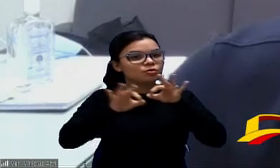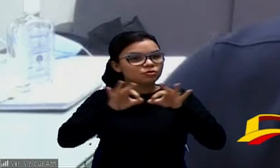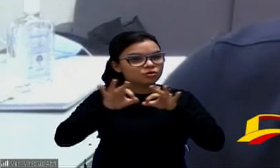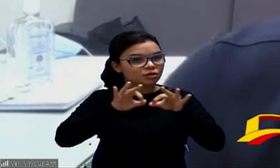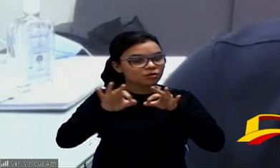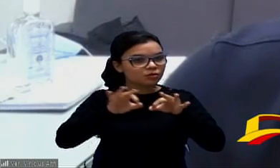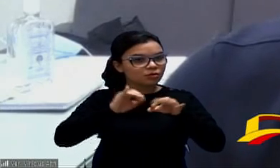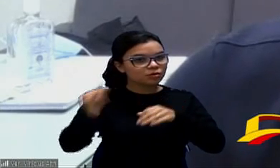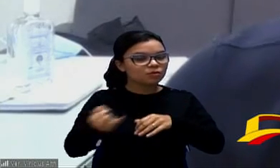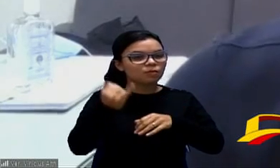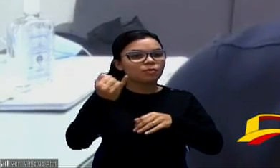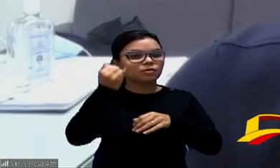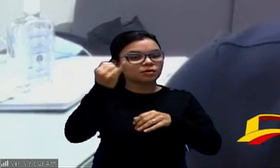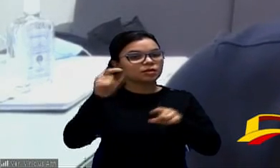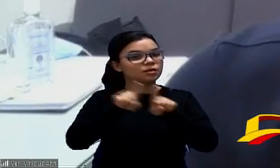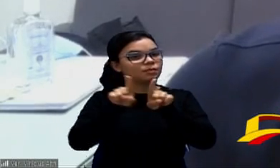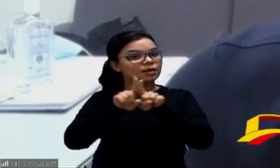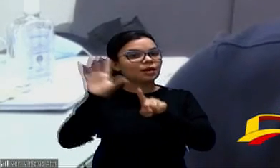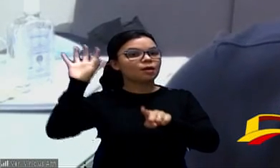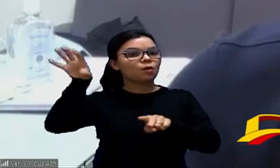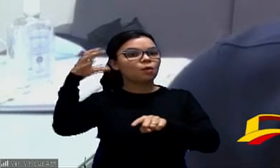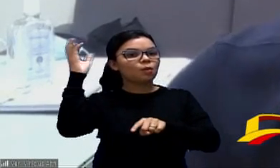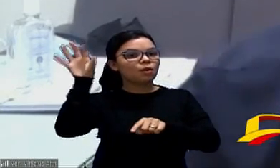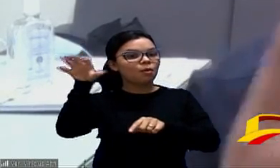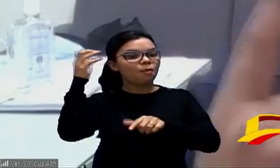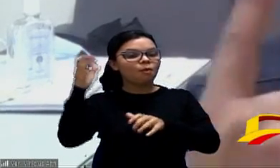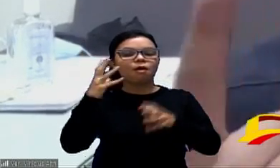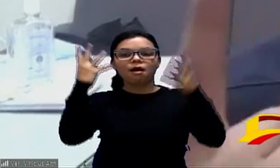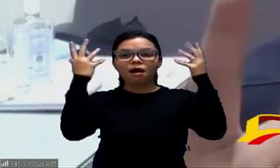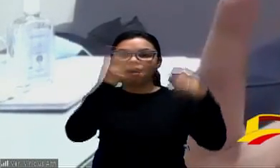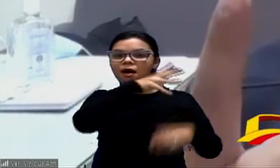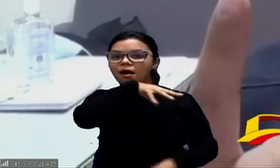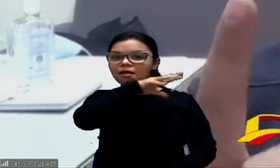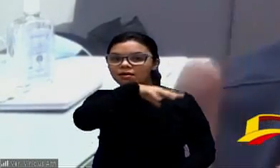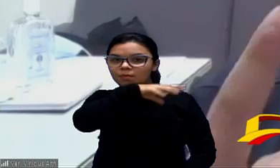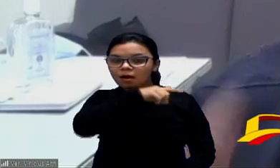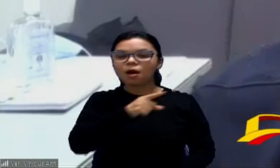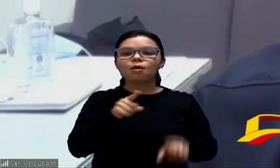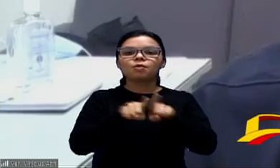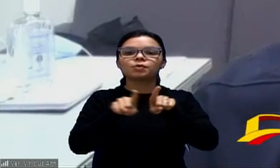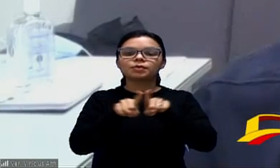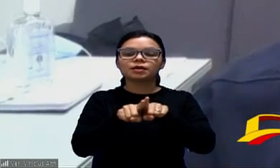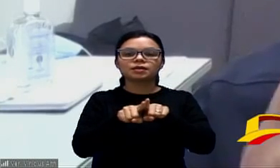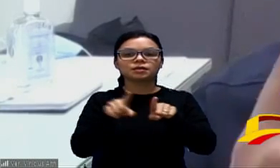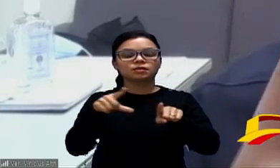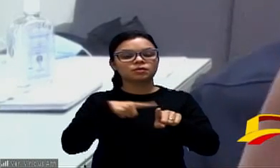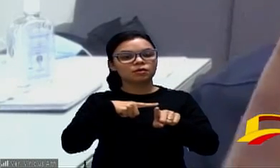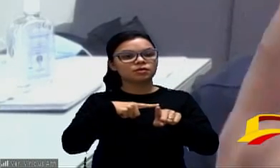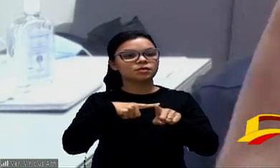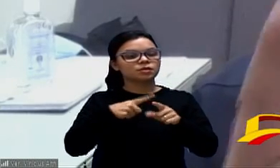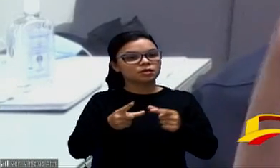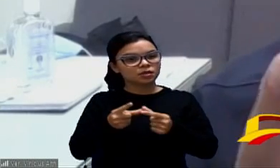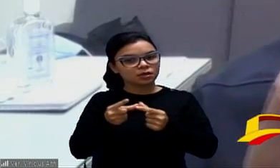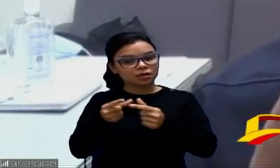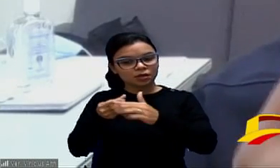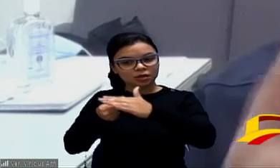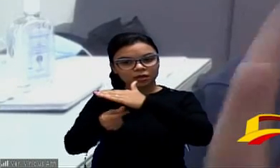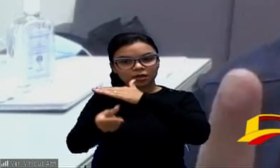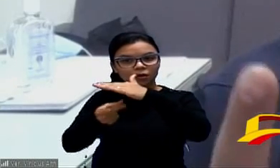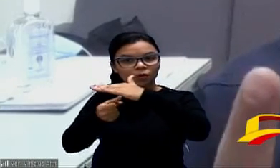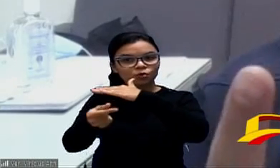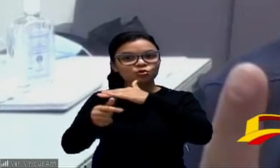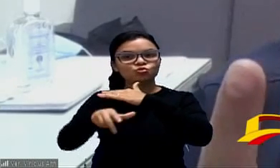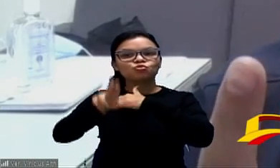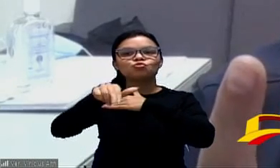Animal, nós, dentro do nosso projeto, destinamos recursos que nunca teve. Inclusive, eu fiz essa própria pergunta para